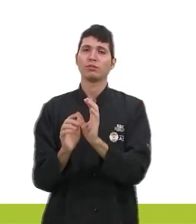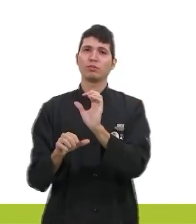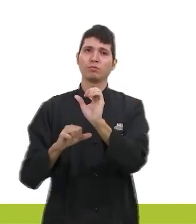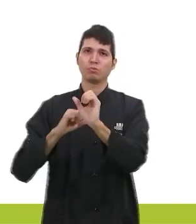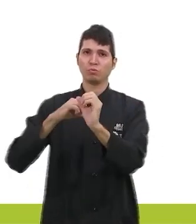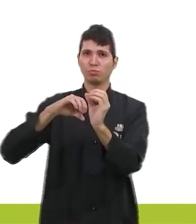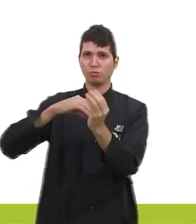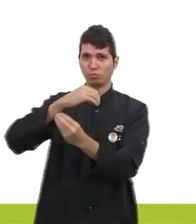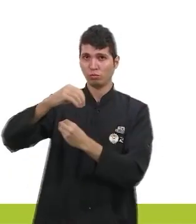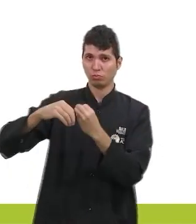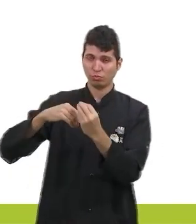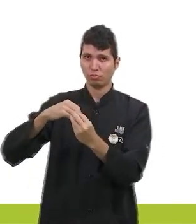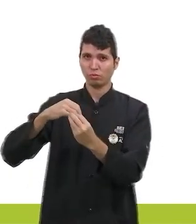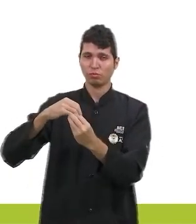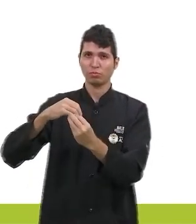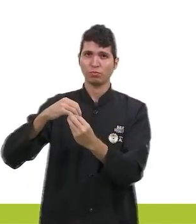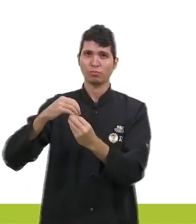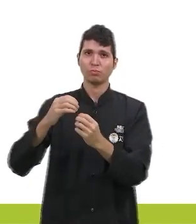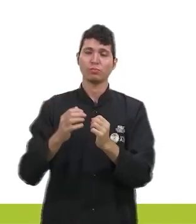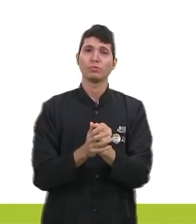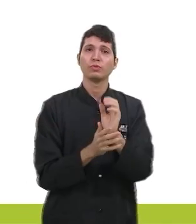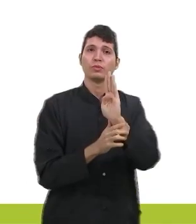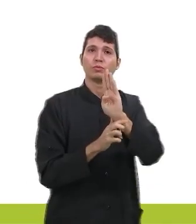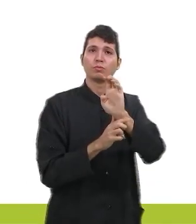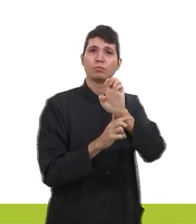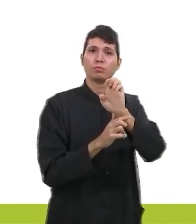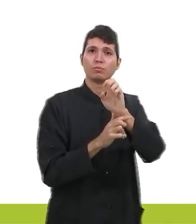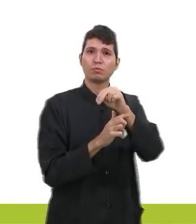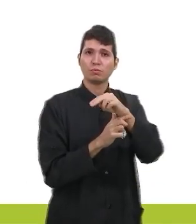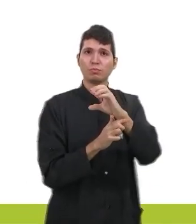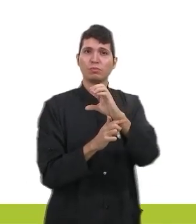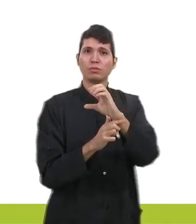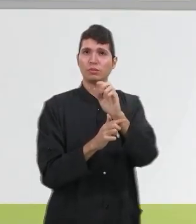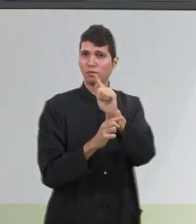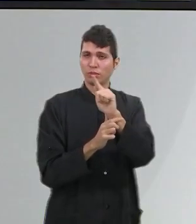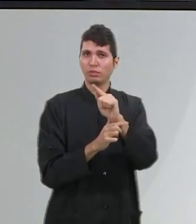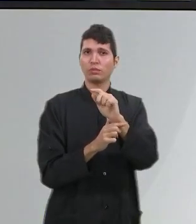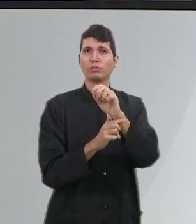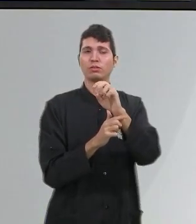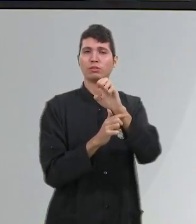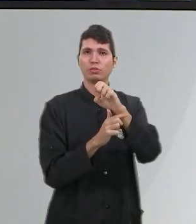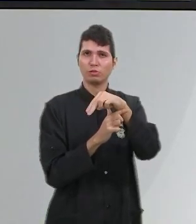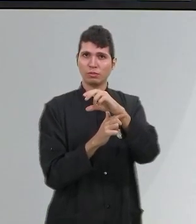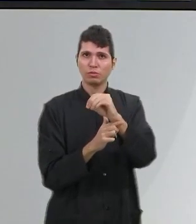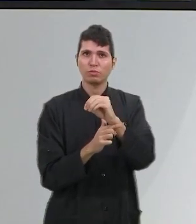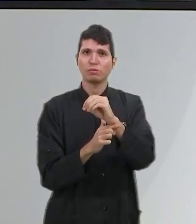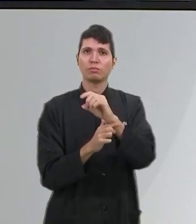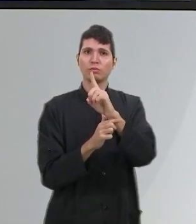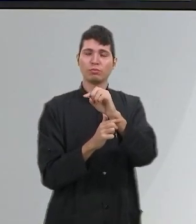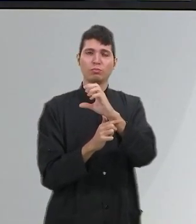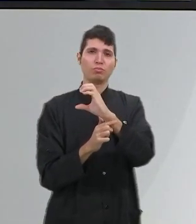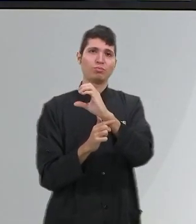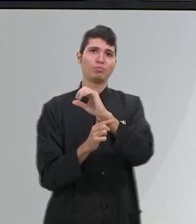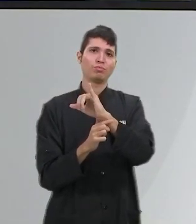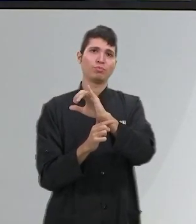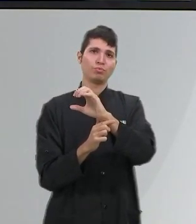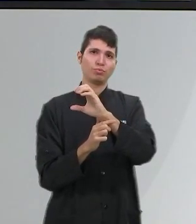Porém, no benzeno, não, eu só tenho uma estrutura cíclica. Então, desconsidera a